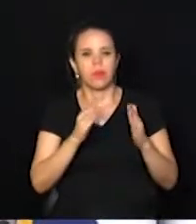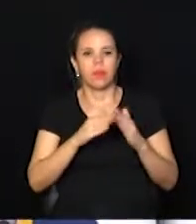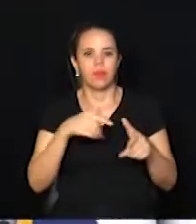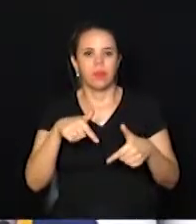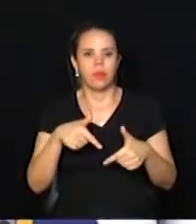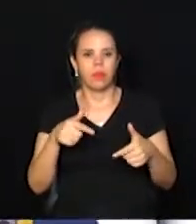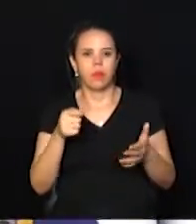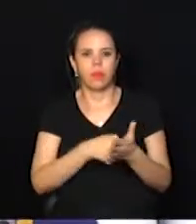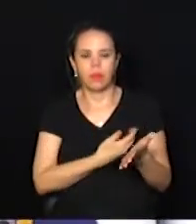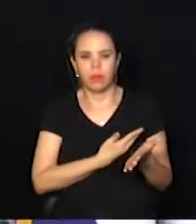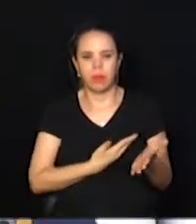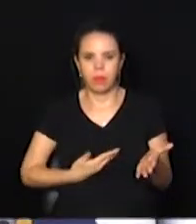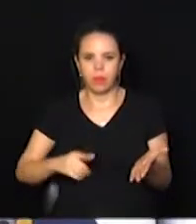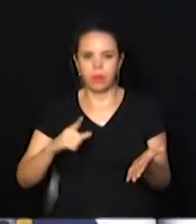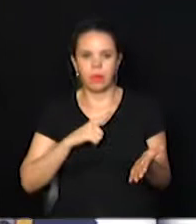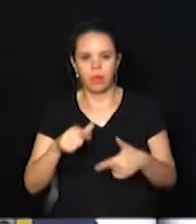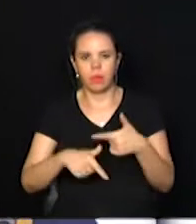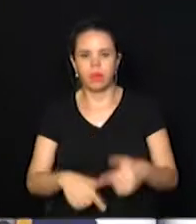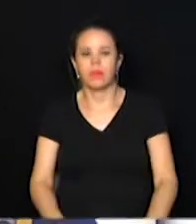ter políticas públicas e ter trabalho.